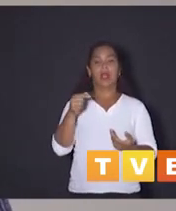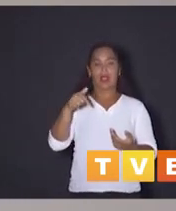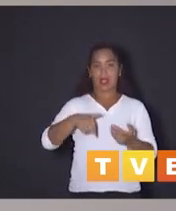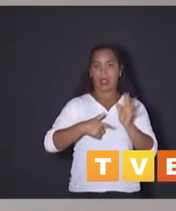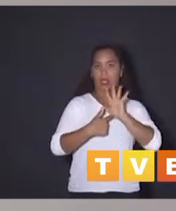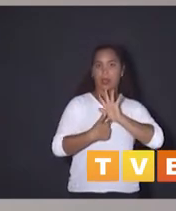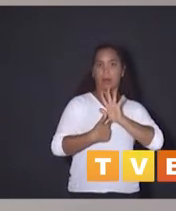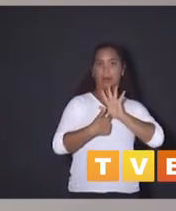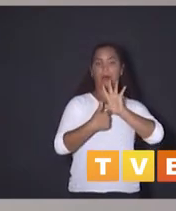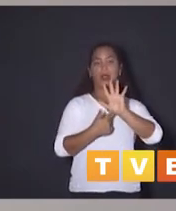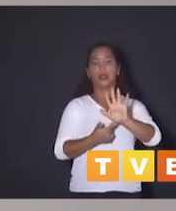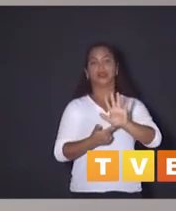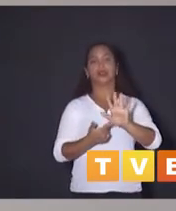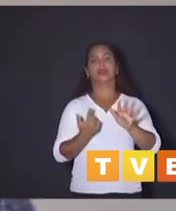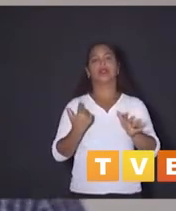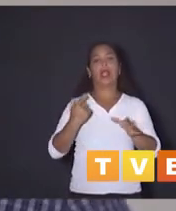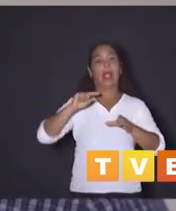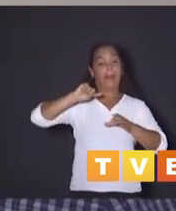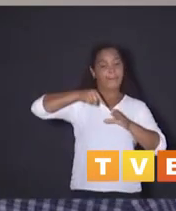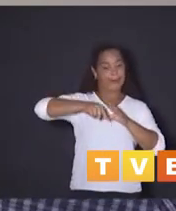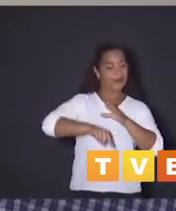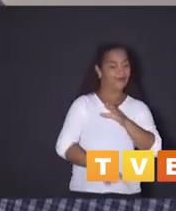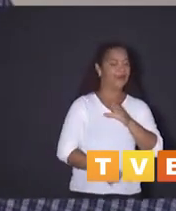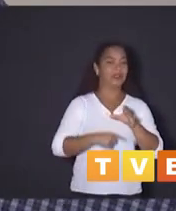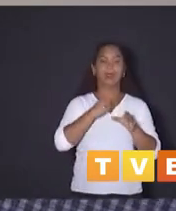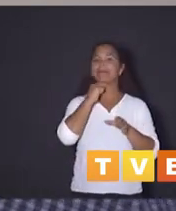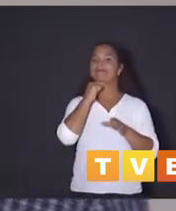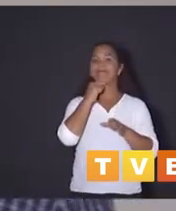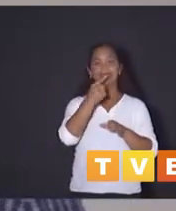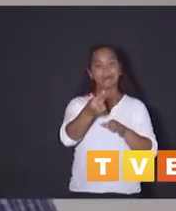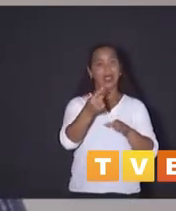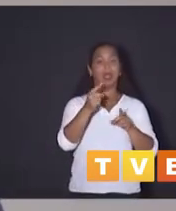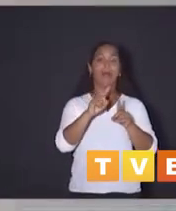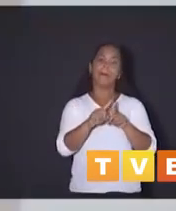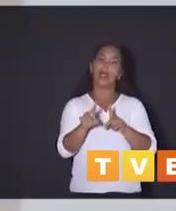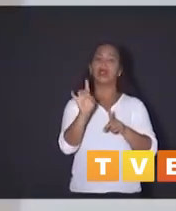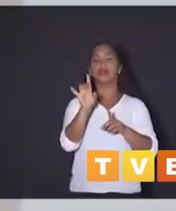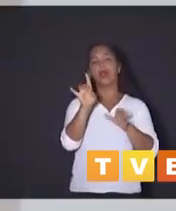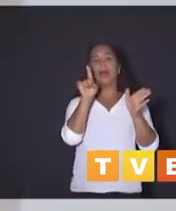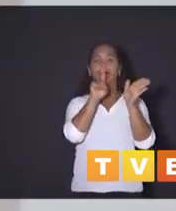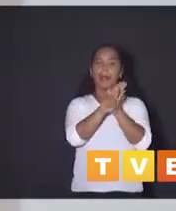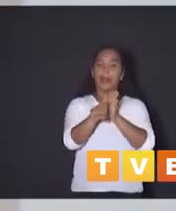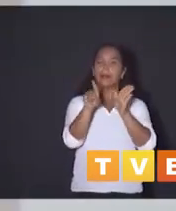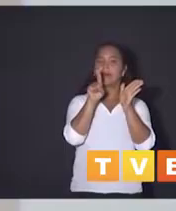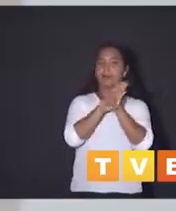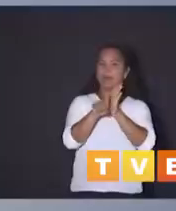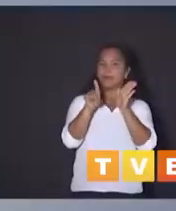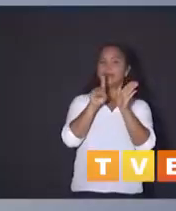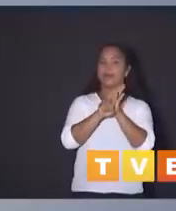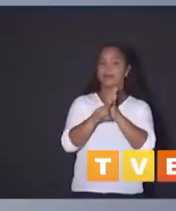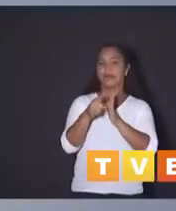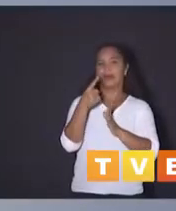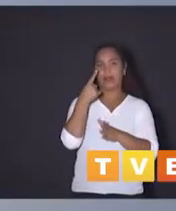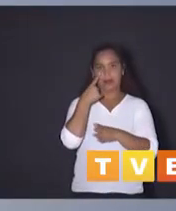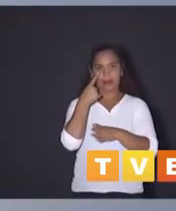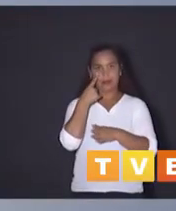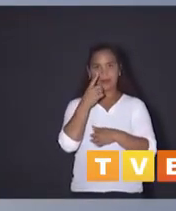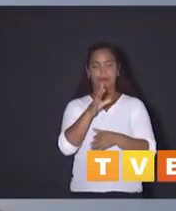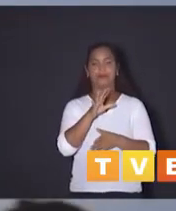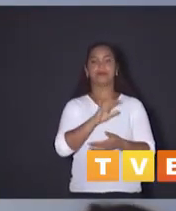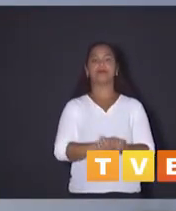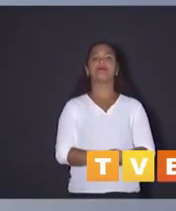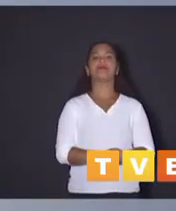tentar é aprofundar por demais esse tema mas levanta algumas questões para que possa facilitar que o nosso debate então